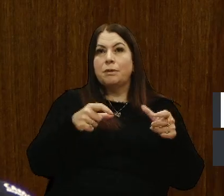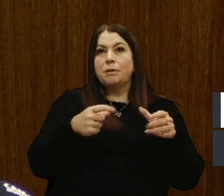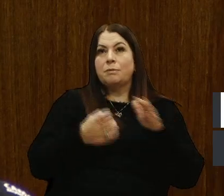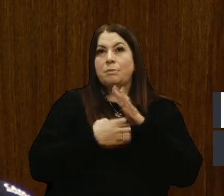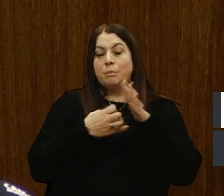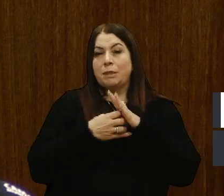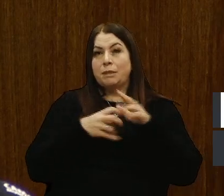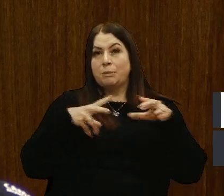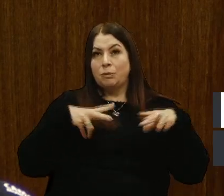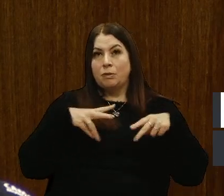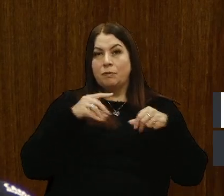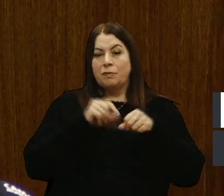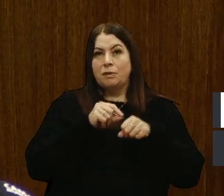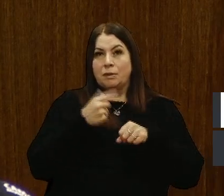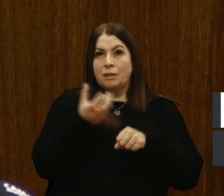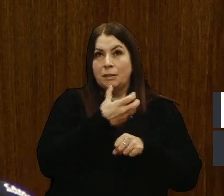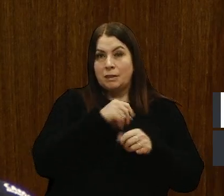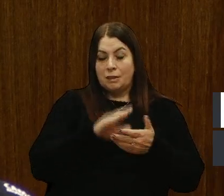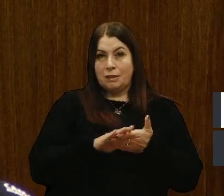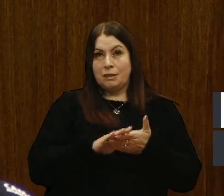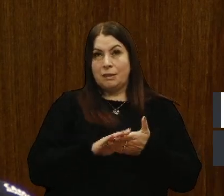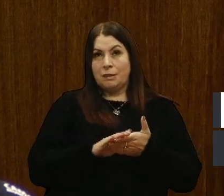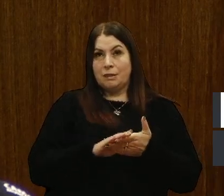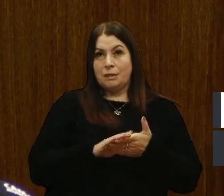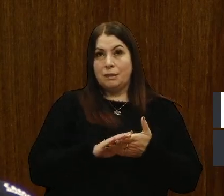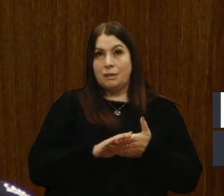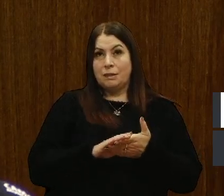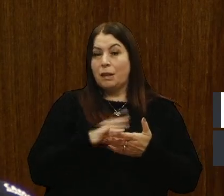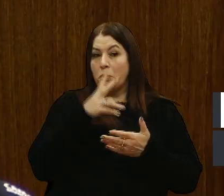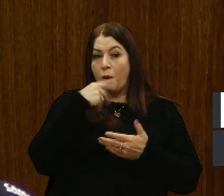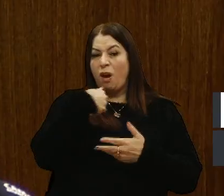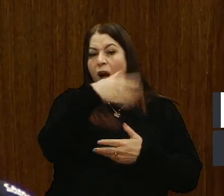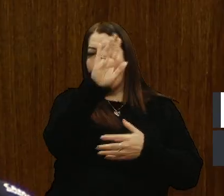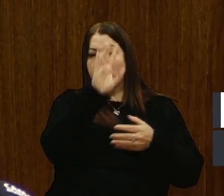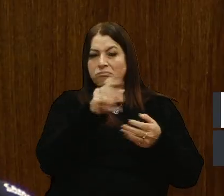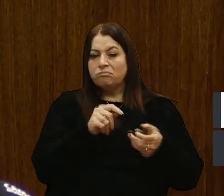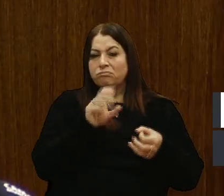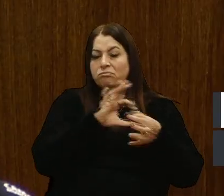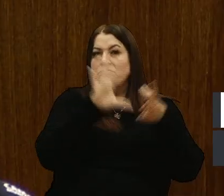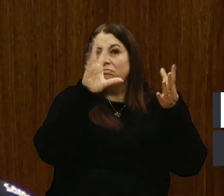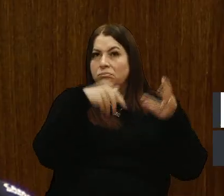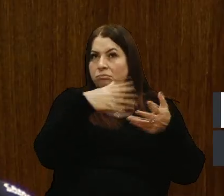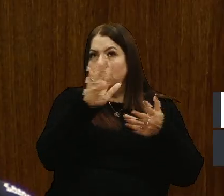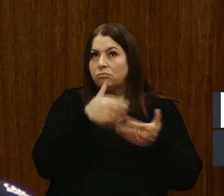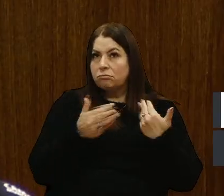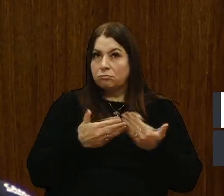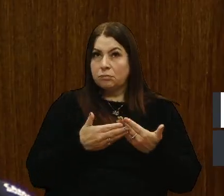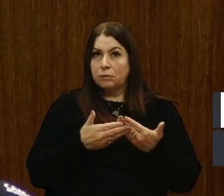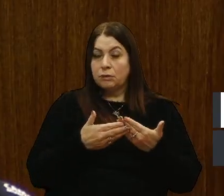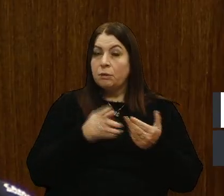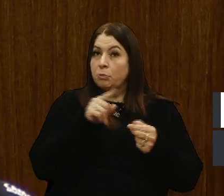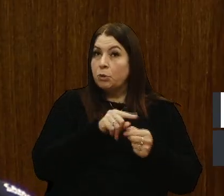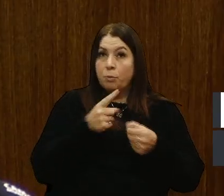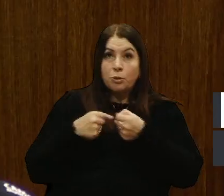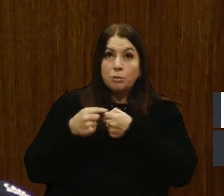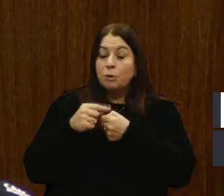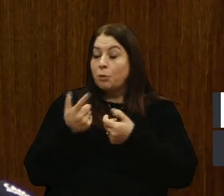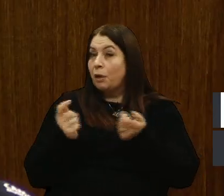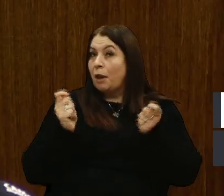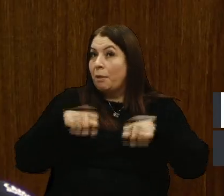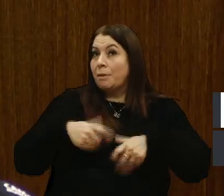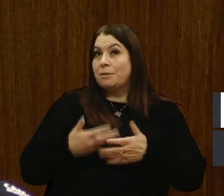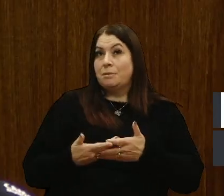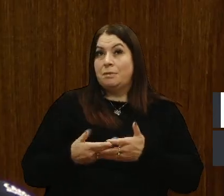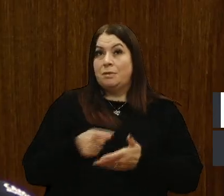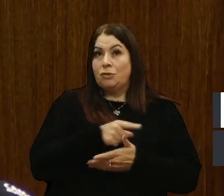iniciativa privada fazer o que quiser. Então, eles estão querendo dar um cheque em branco para a iniciativa privada, porque o nosso município não tem a